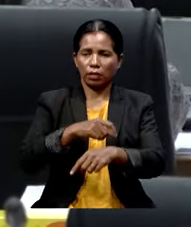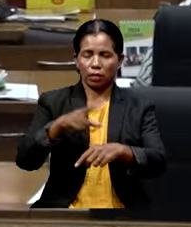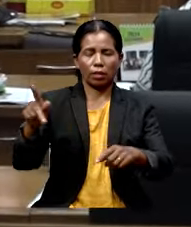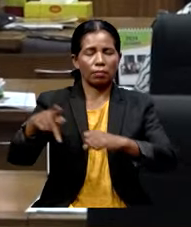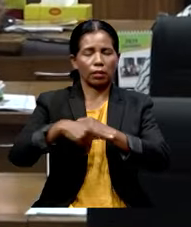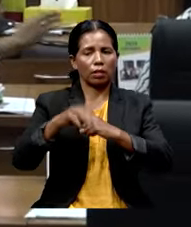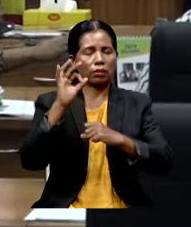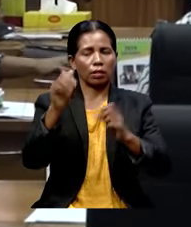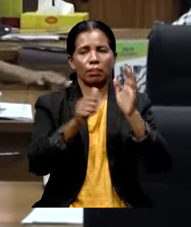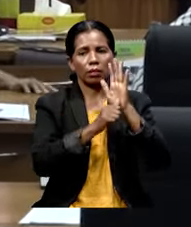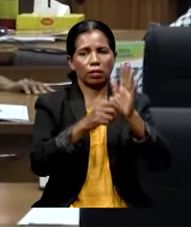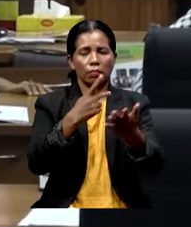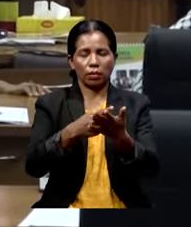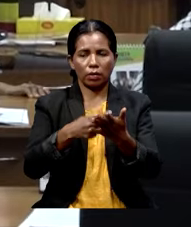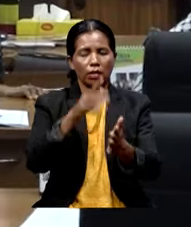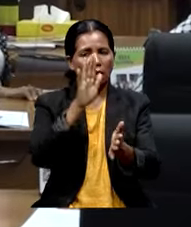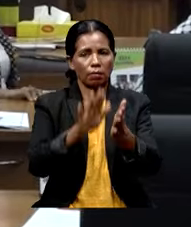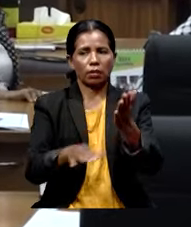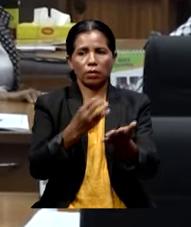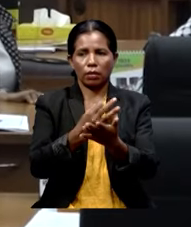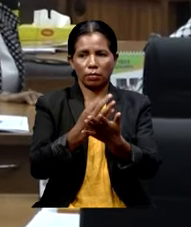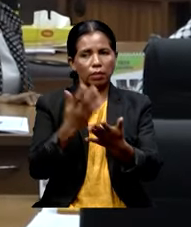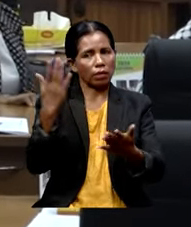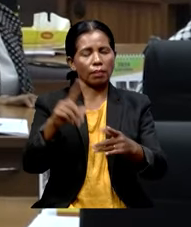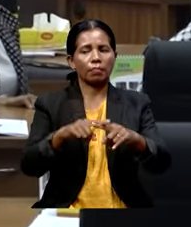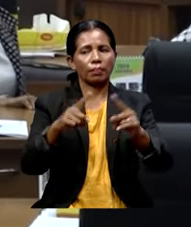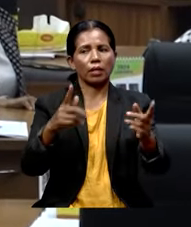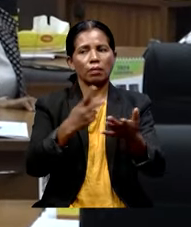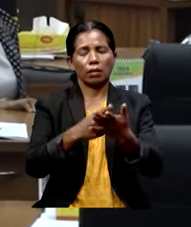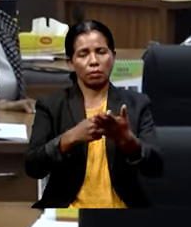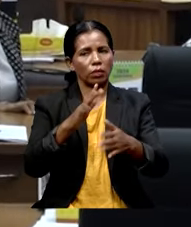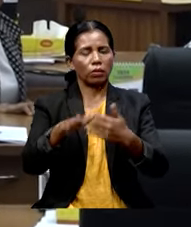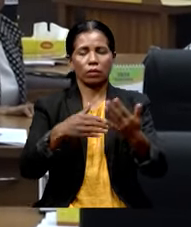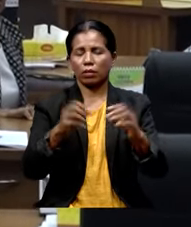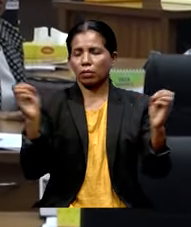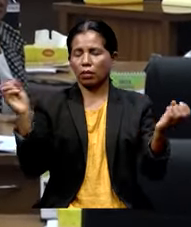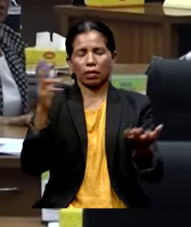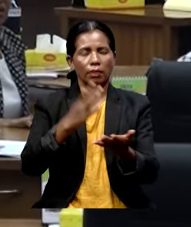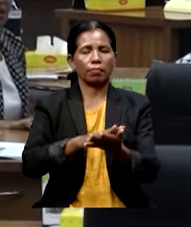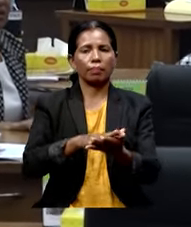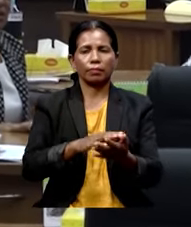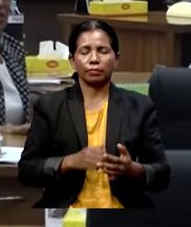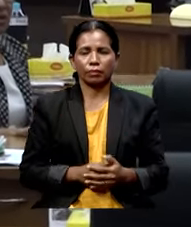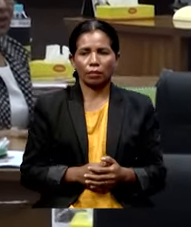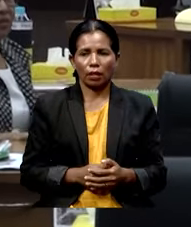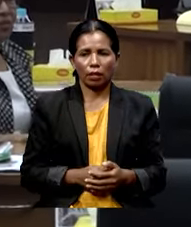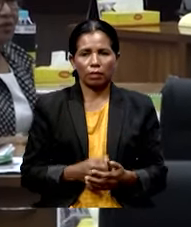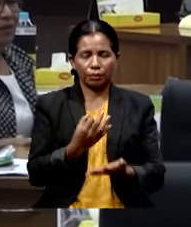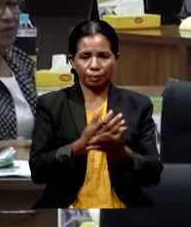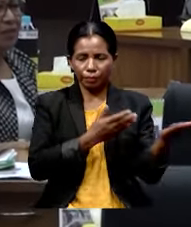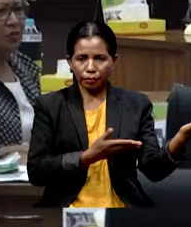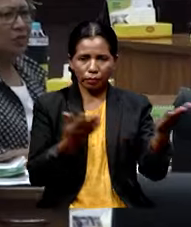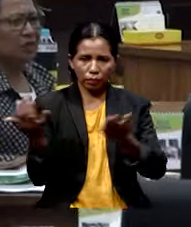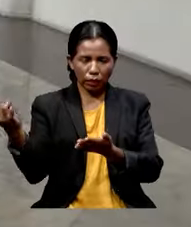Fretilin apresenta uma proposta onde a menos orçamento refere, mas bem proposta Hirakne la passa. Orçamento se refere a